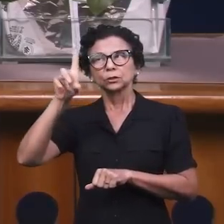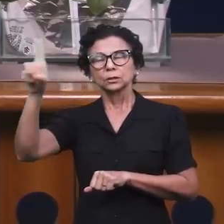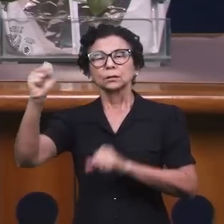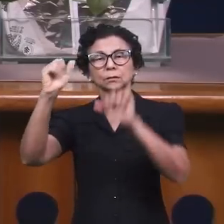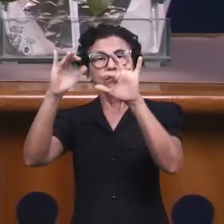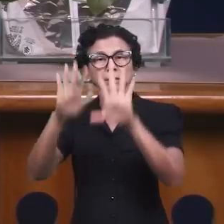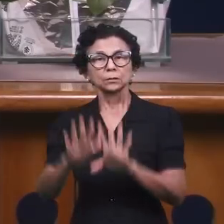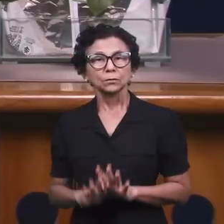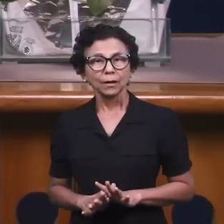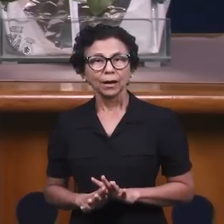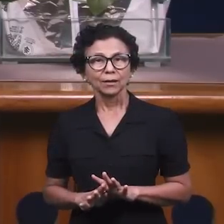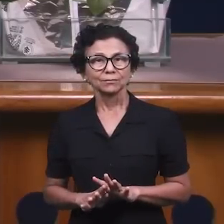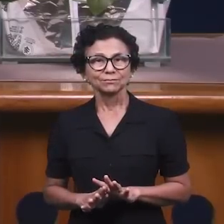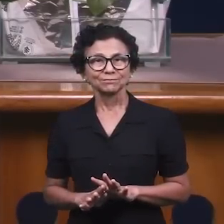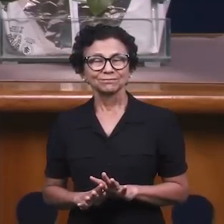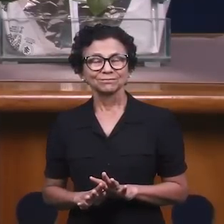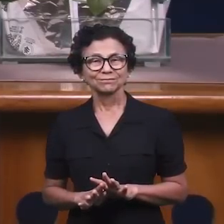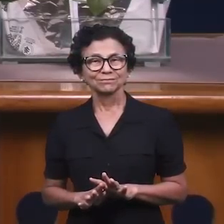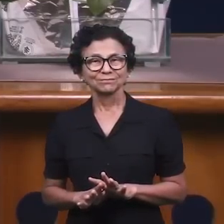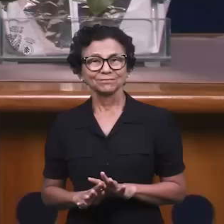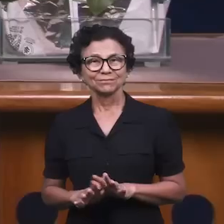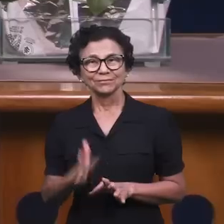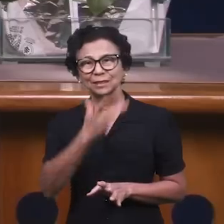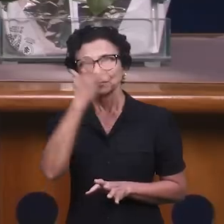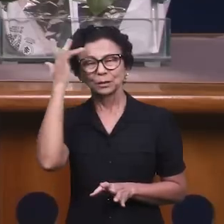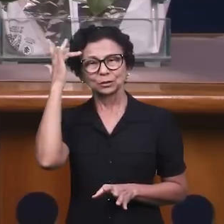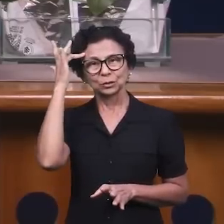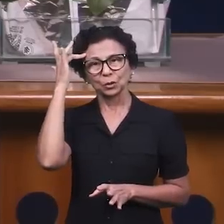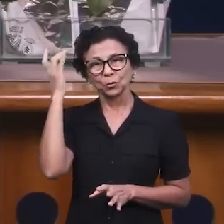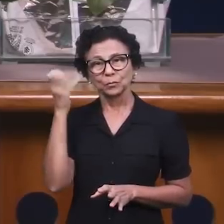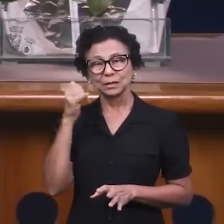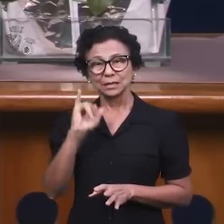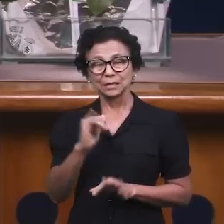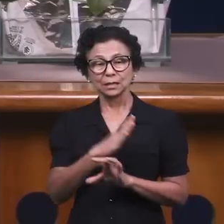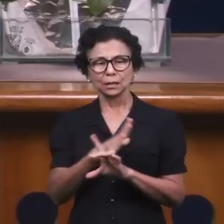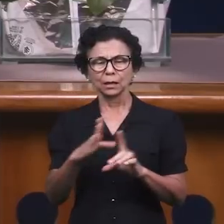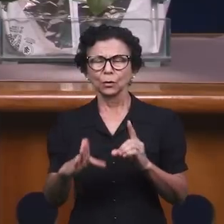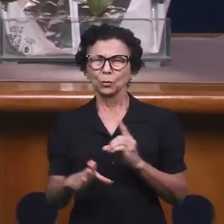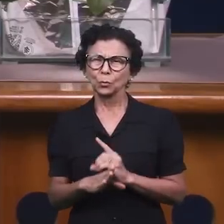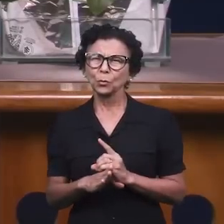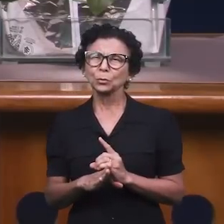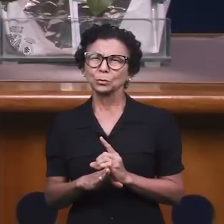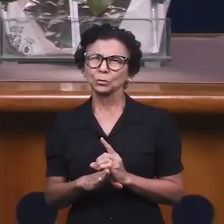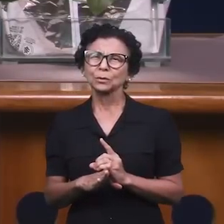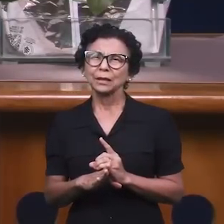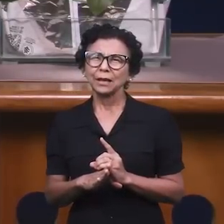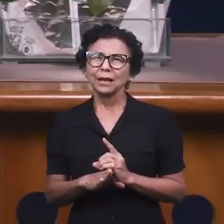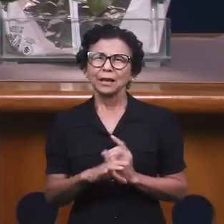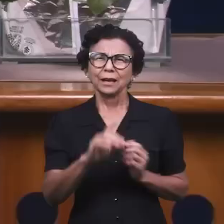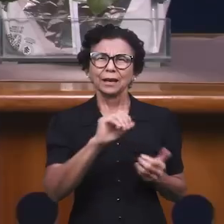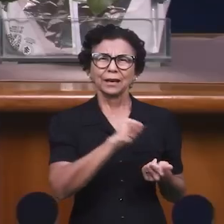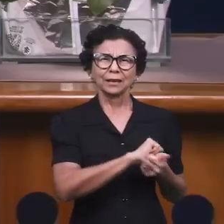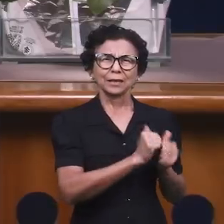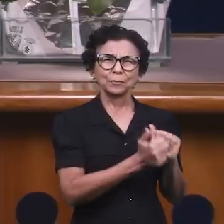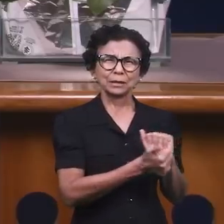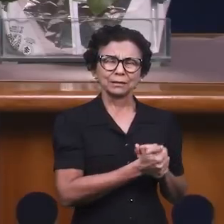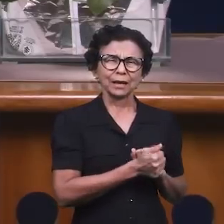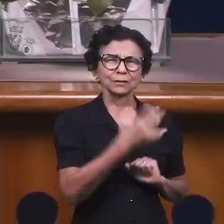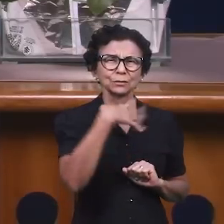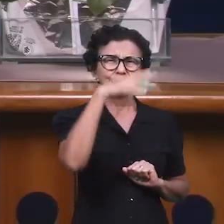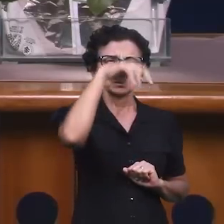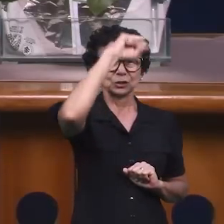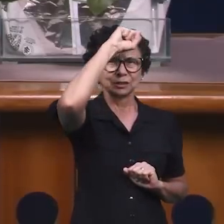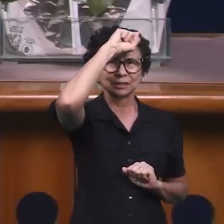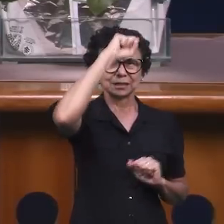homem. E na medida em que o culto ele tende para o misticismo, para a superstição, para esses elementos que são